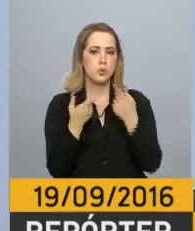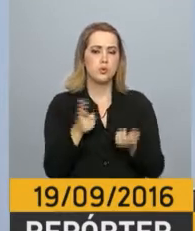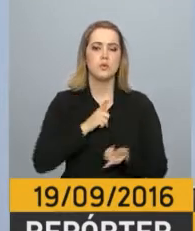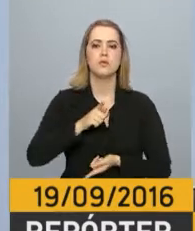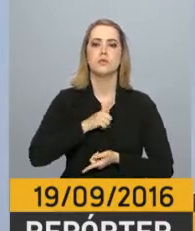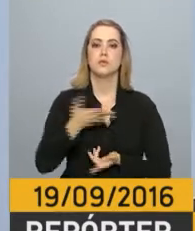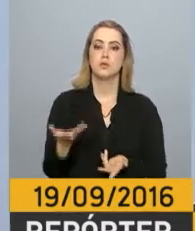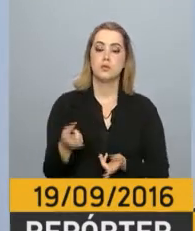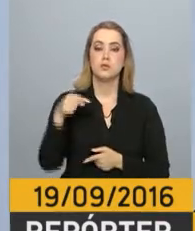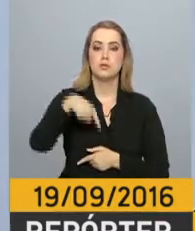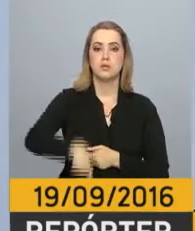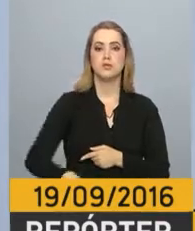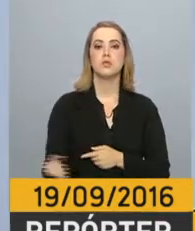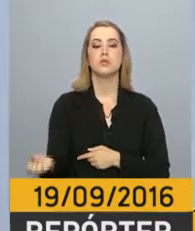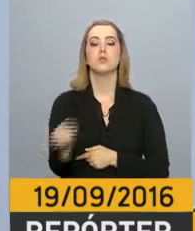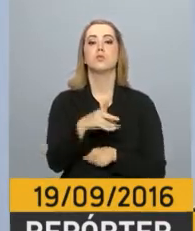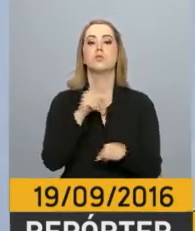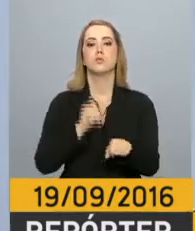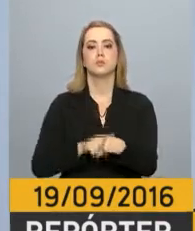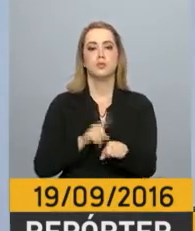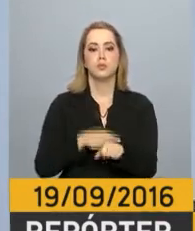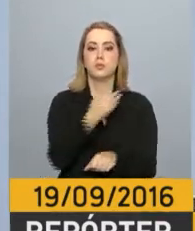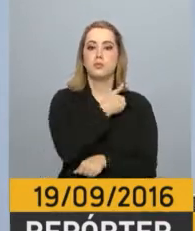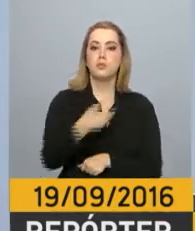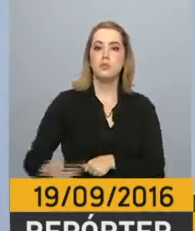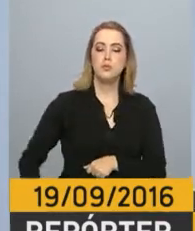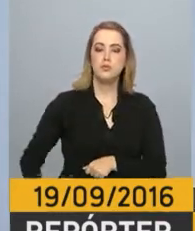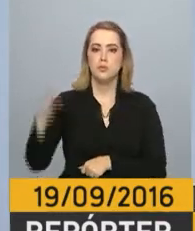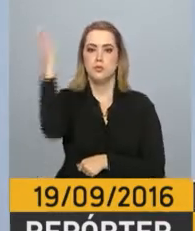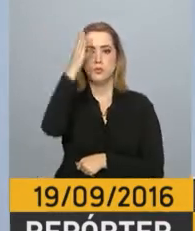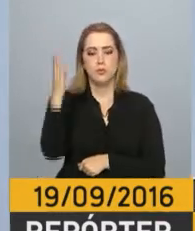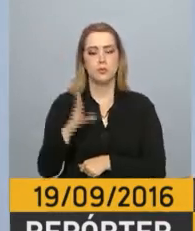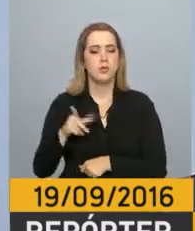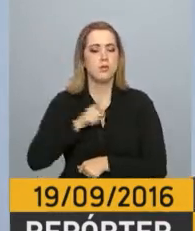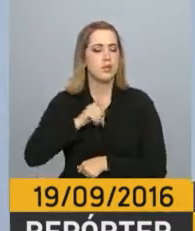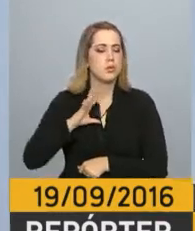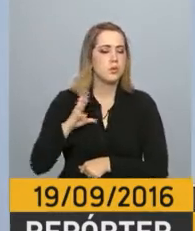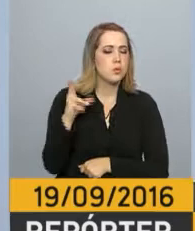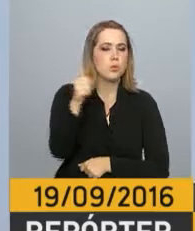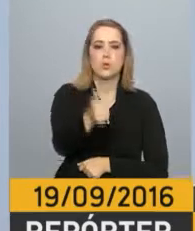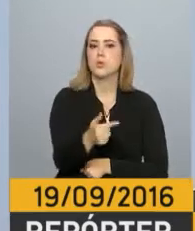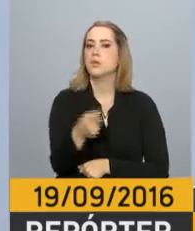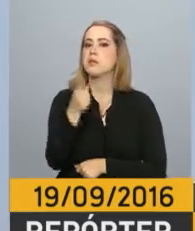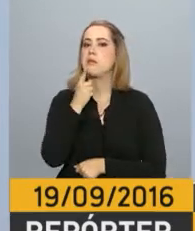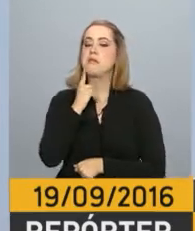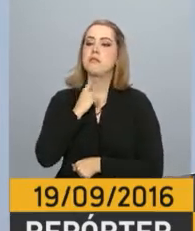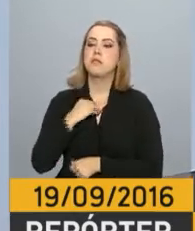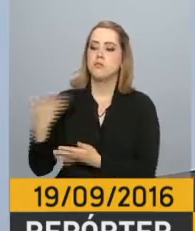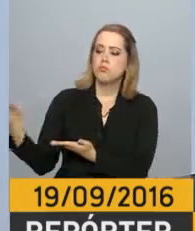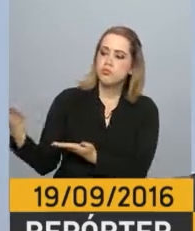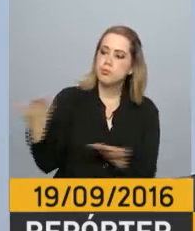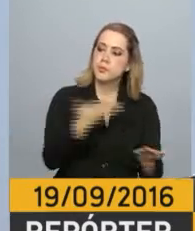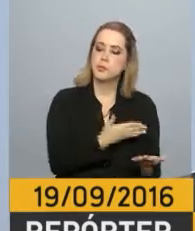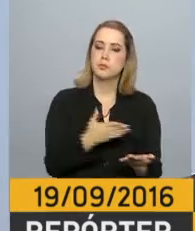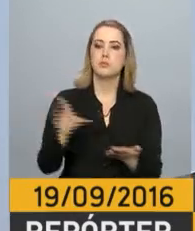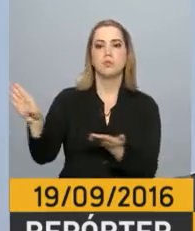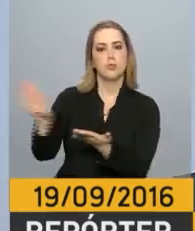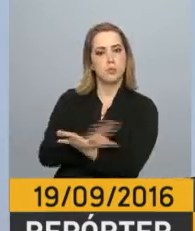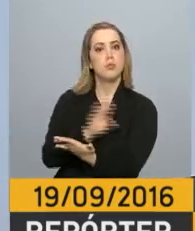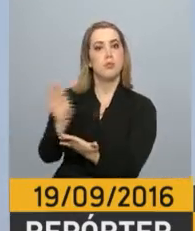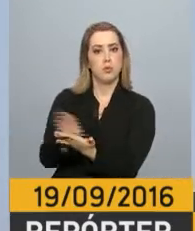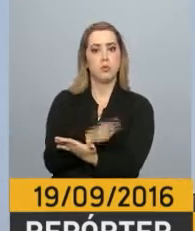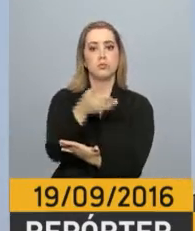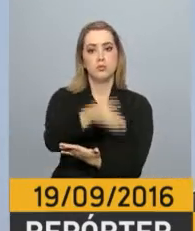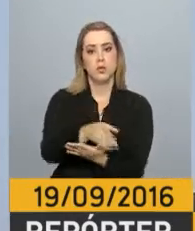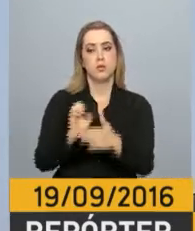possa ter nesse novo momento. O governo brasileiro tem total interesse de poder atrair o investimento, de poder fazer com que